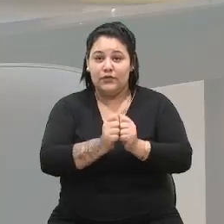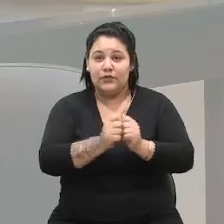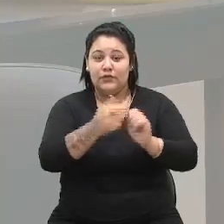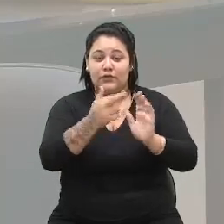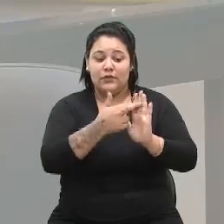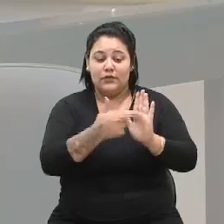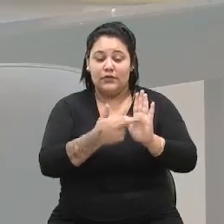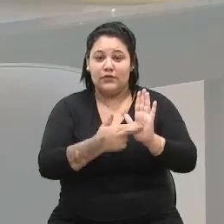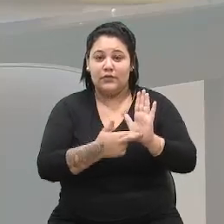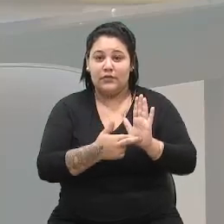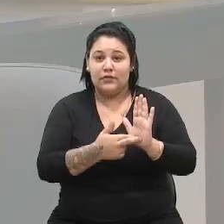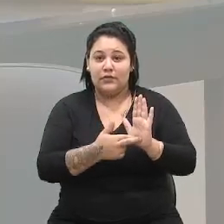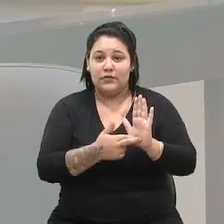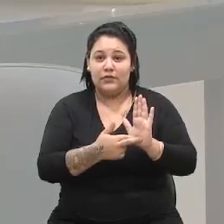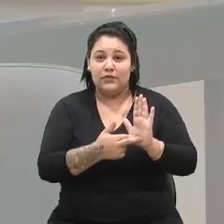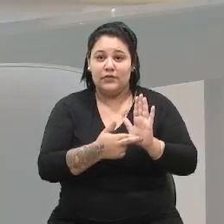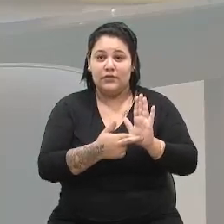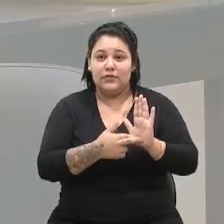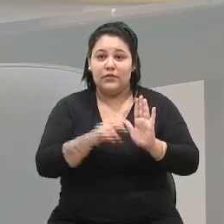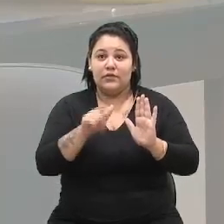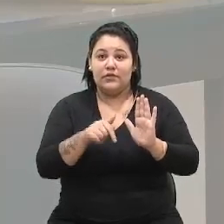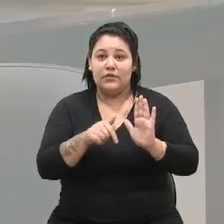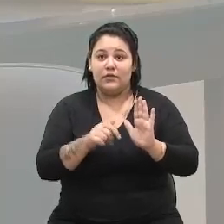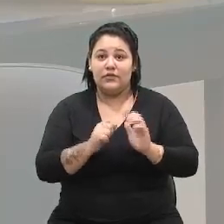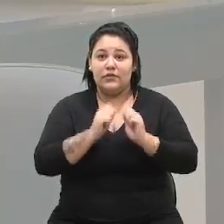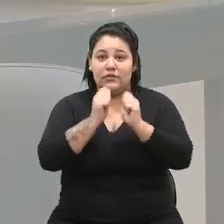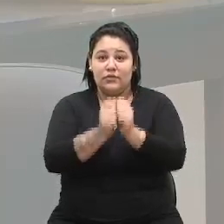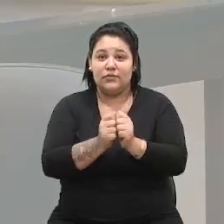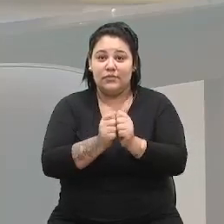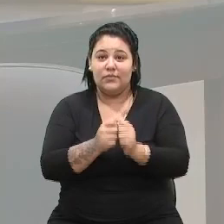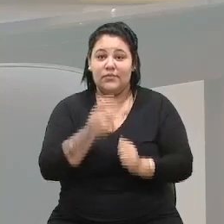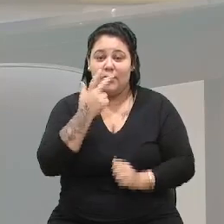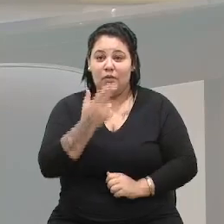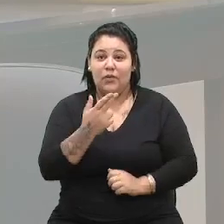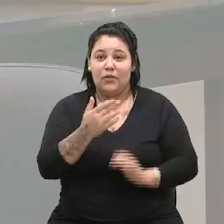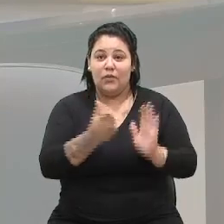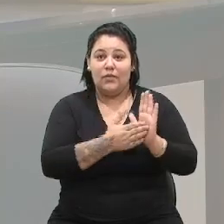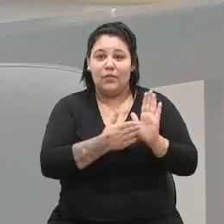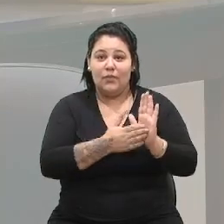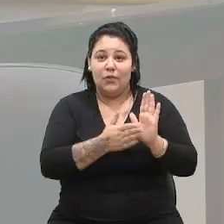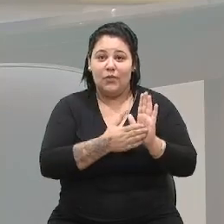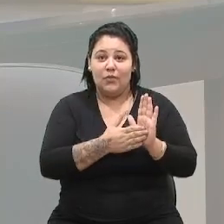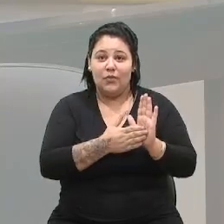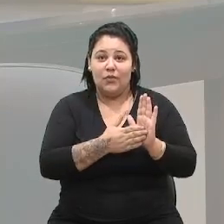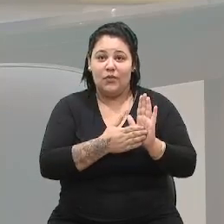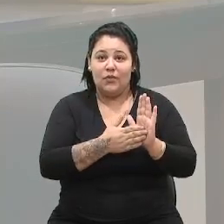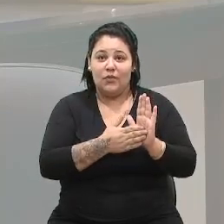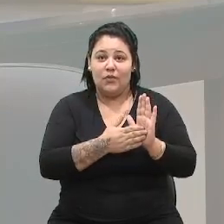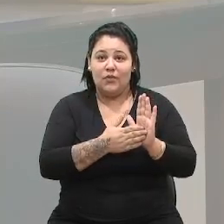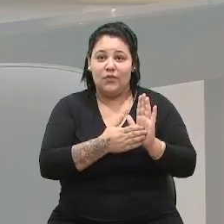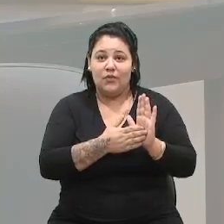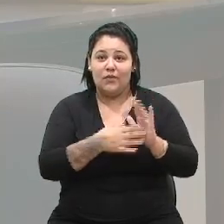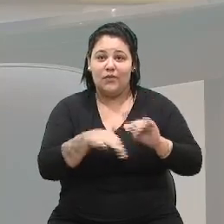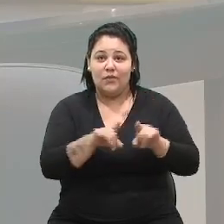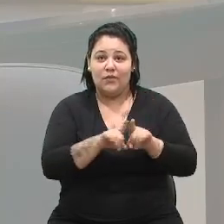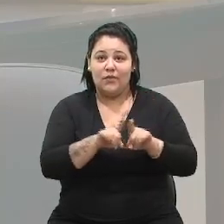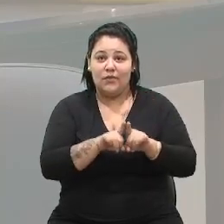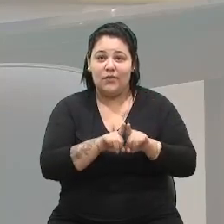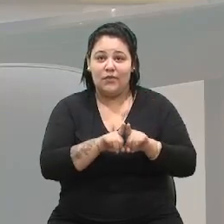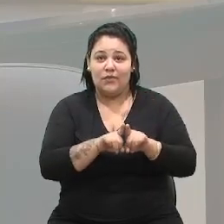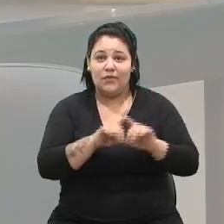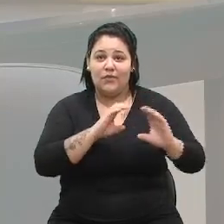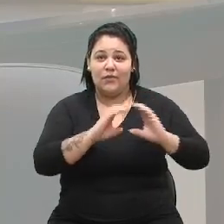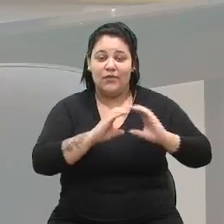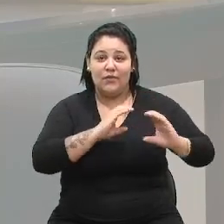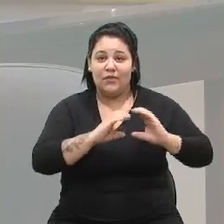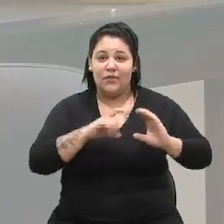tempo. Nesta mesma vertente, são propostas mudanças no espaço das pequenas comunicações,